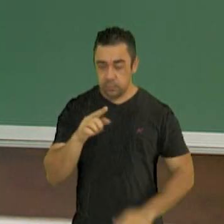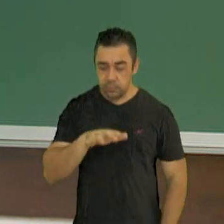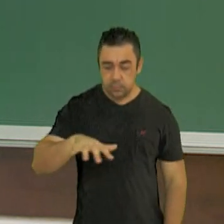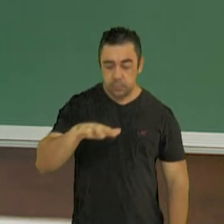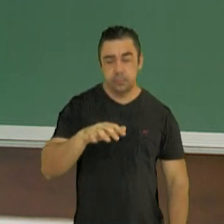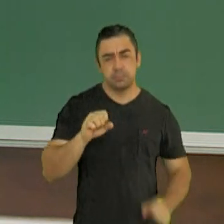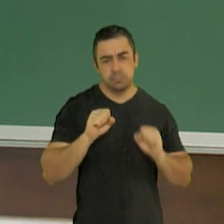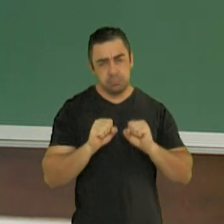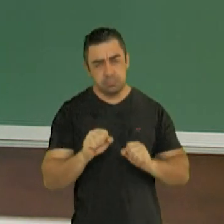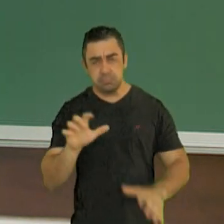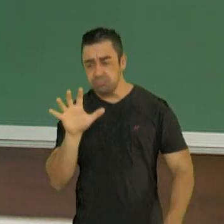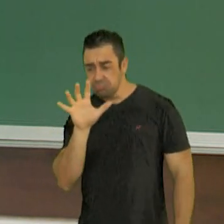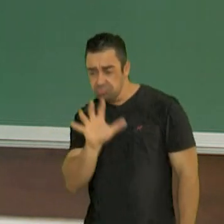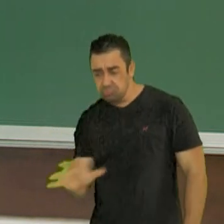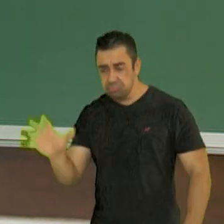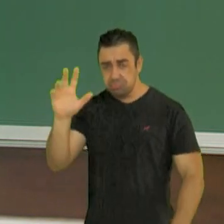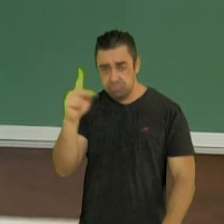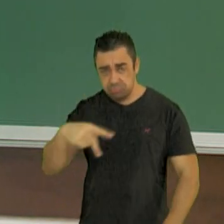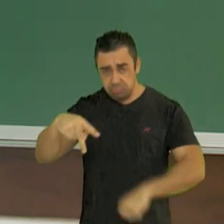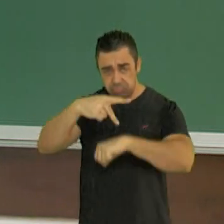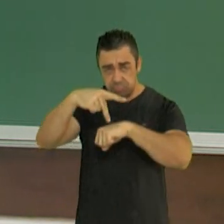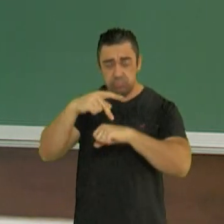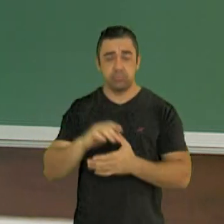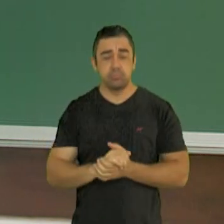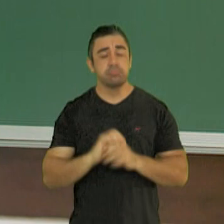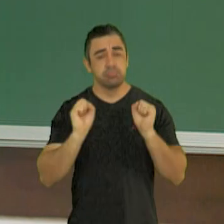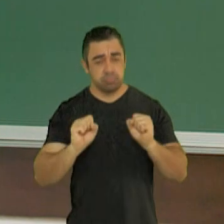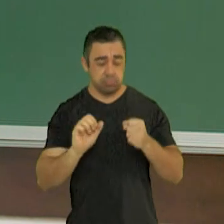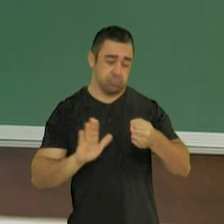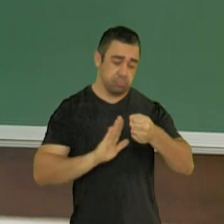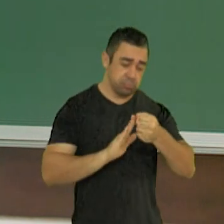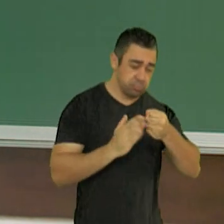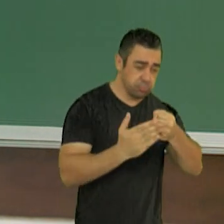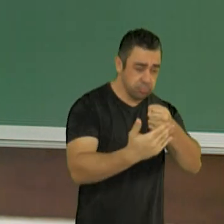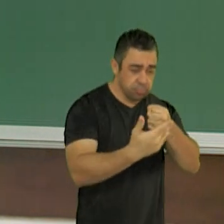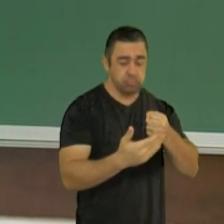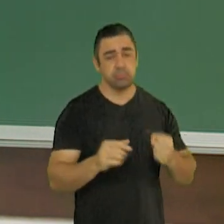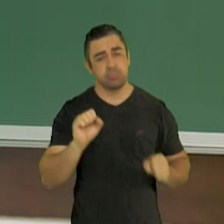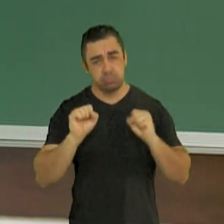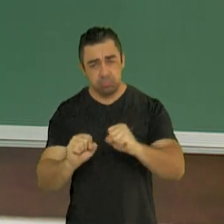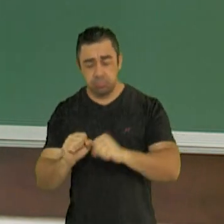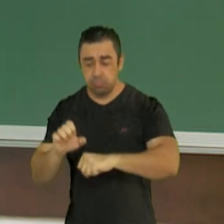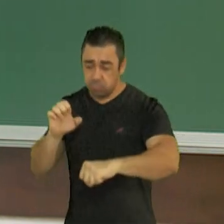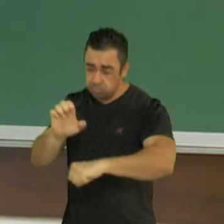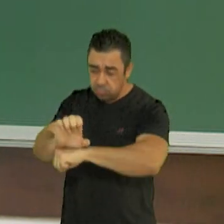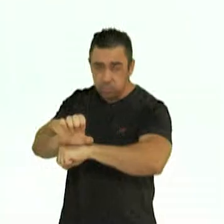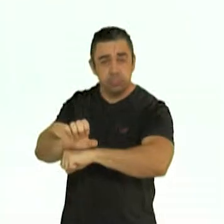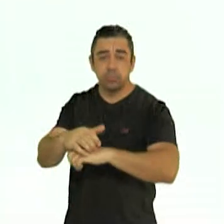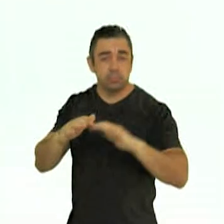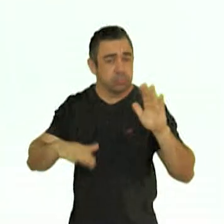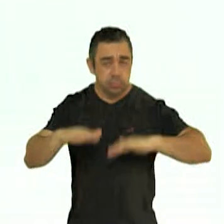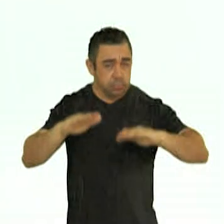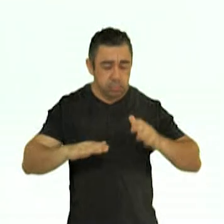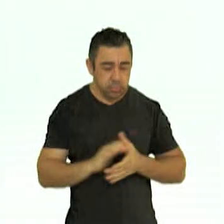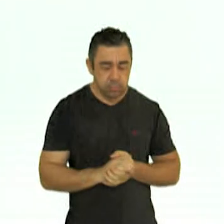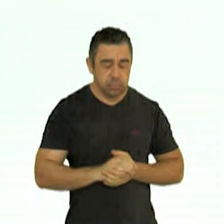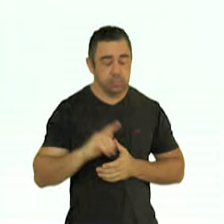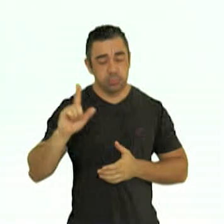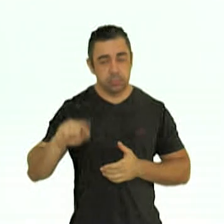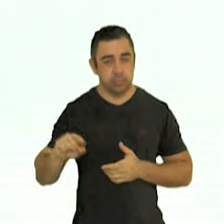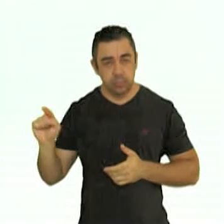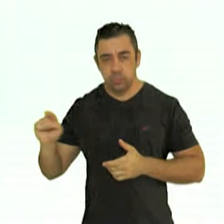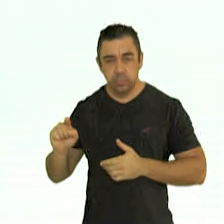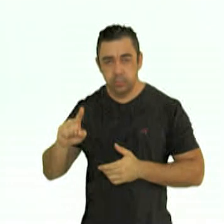ser um continente, pode ser a formação socioespacial do bairro, do nosso estado. A base de explicação é a produção, ou seja,